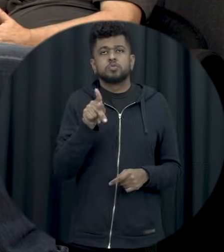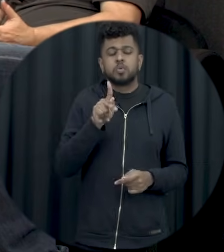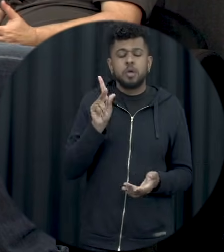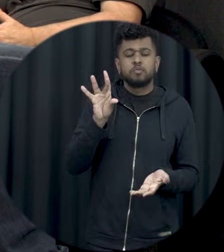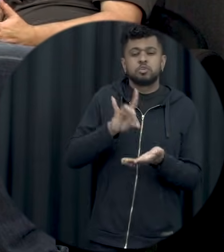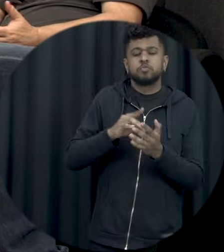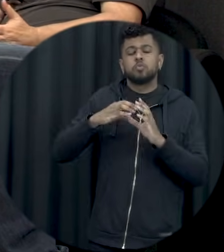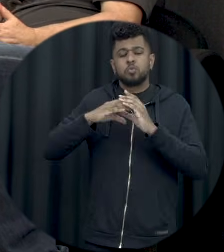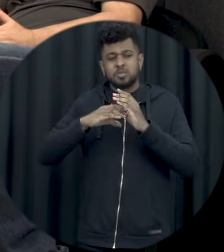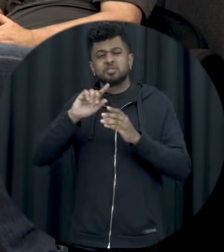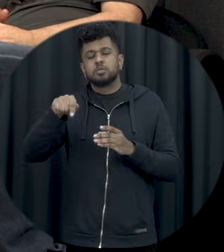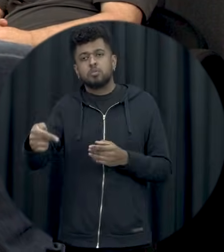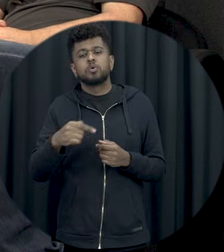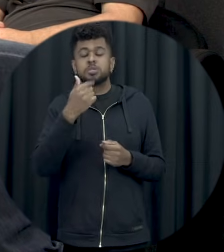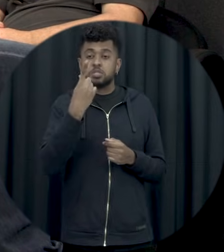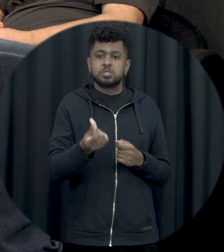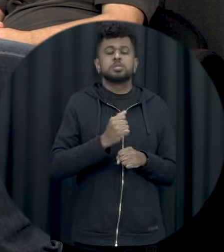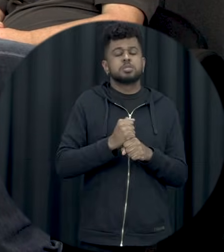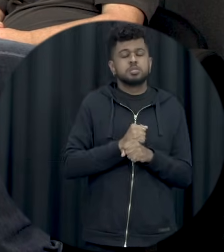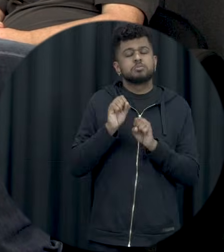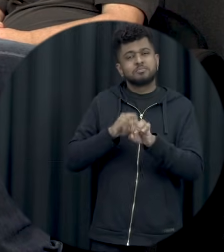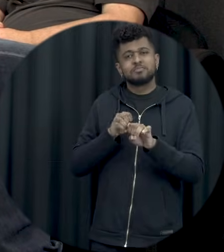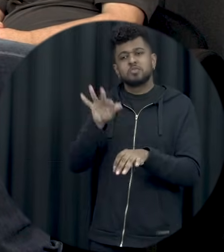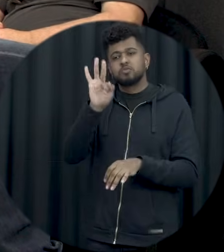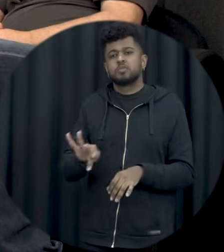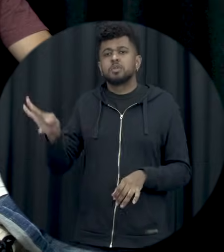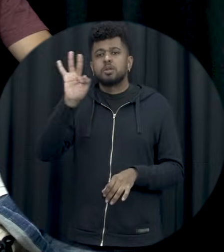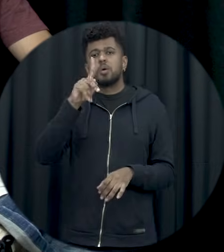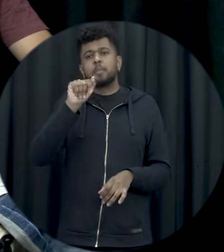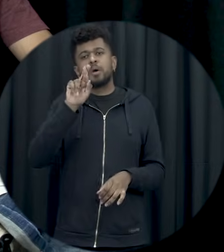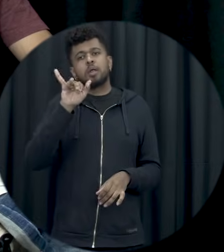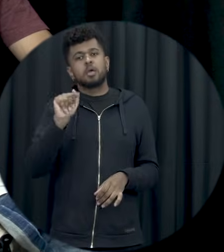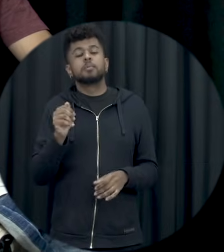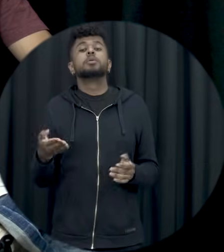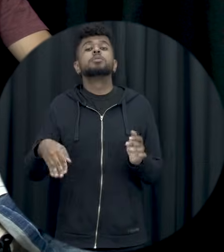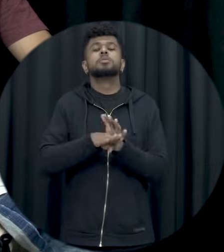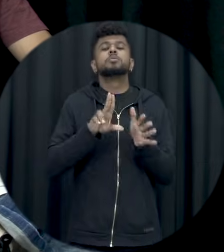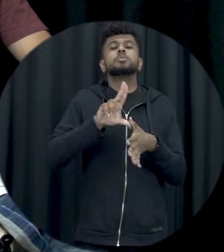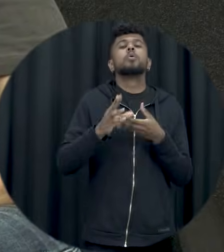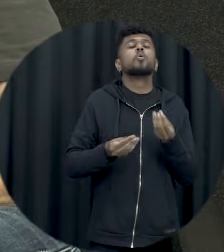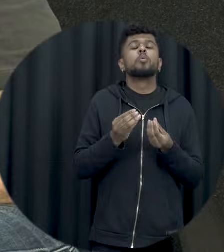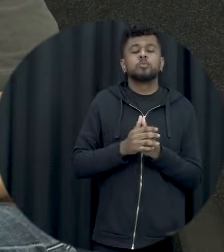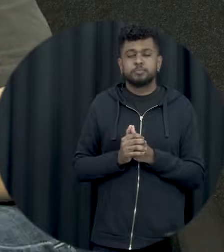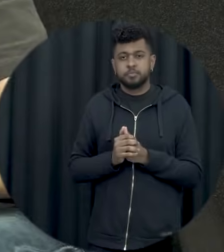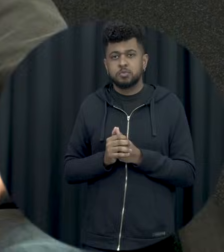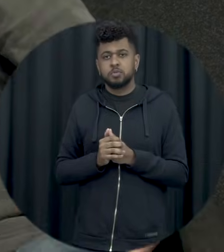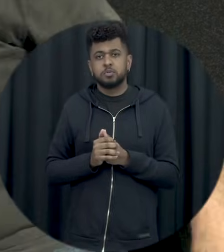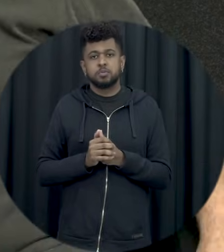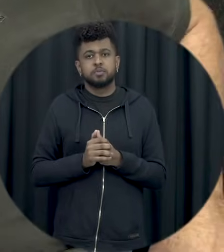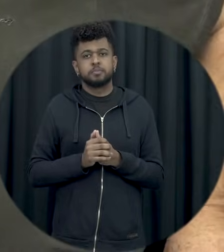depois, 16 anos dando aula na Federal da Paraíba. E a chegada à Unila, como foi? De avião.